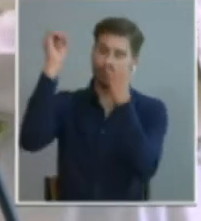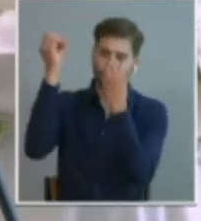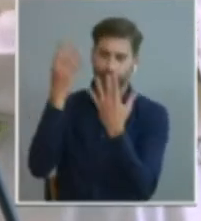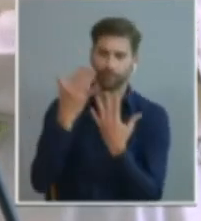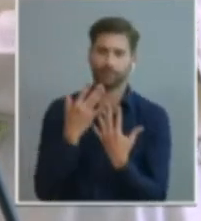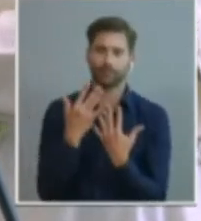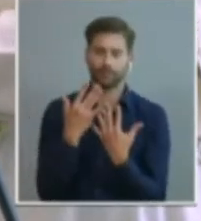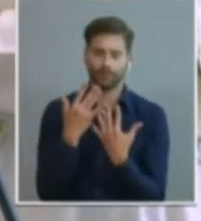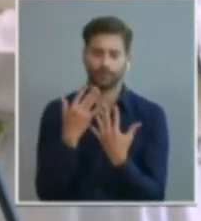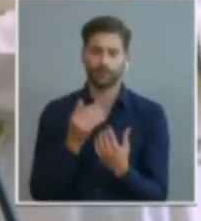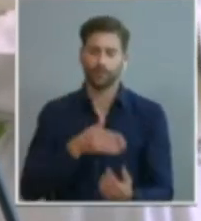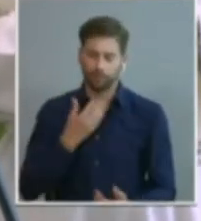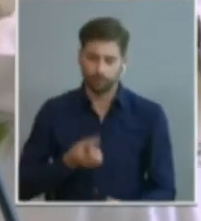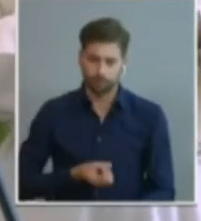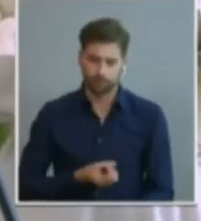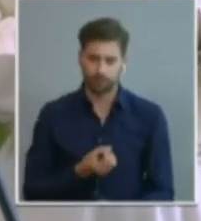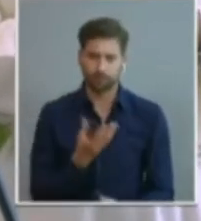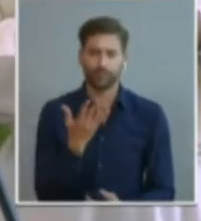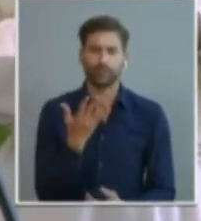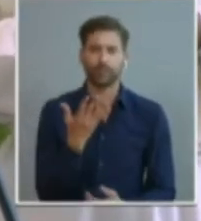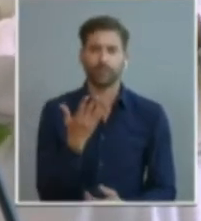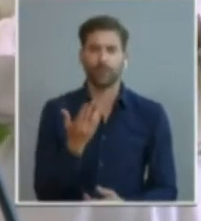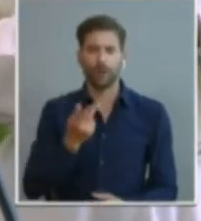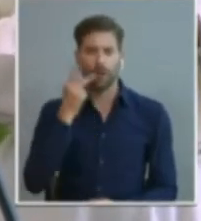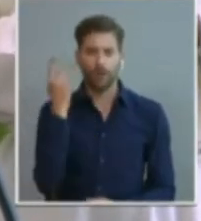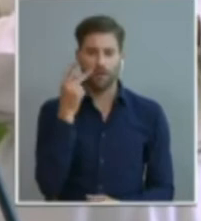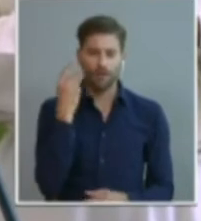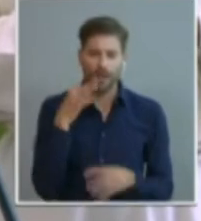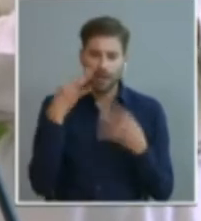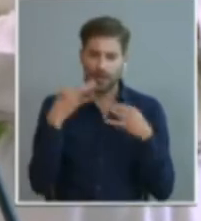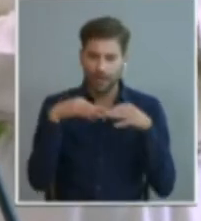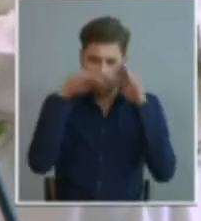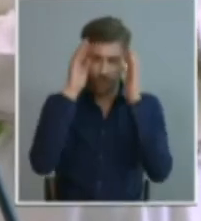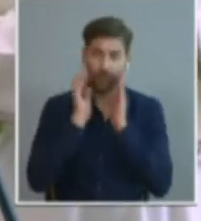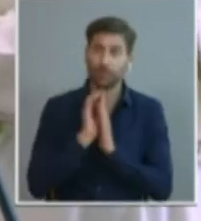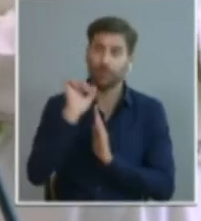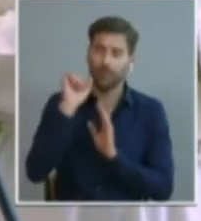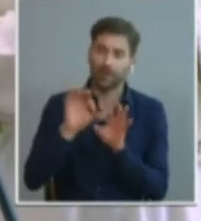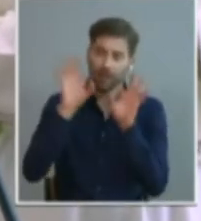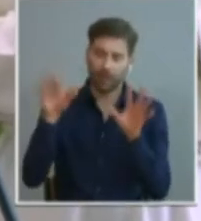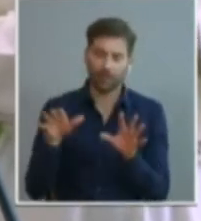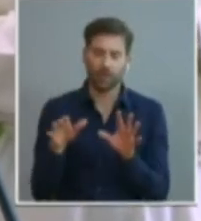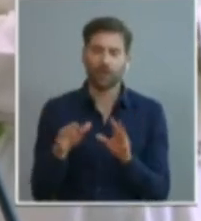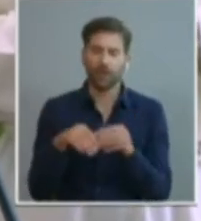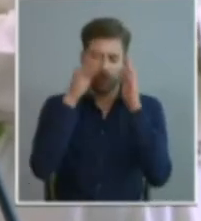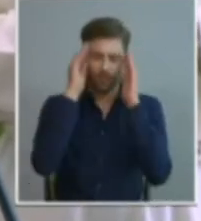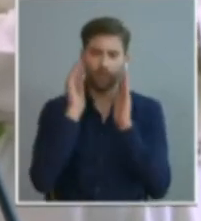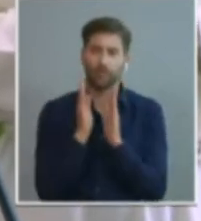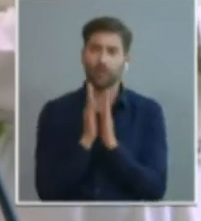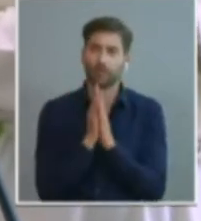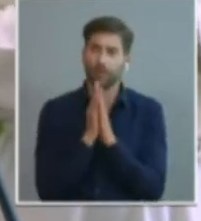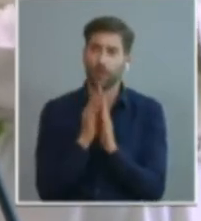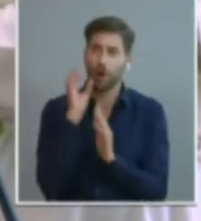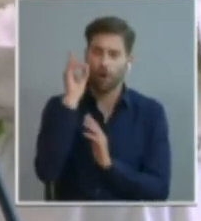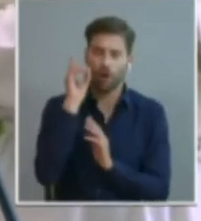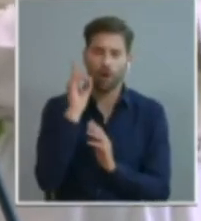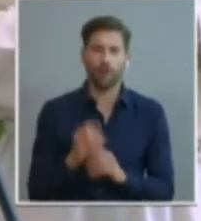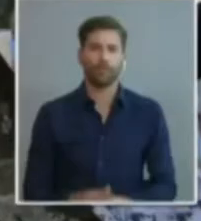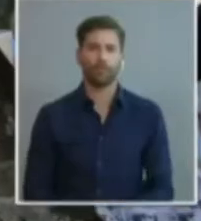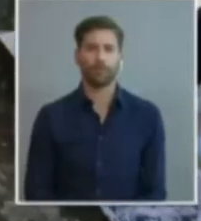humildade, à imitação da vida simples da Virgem Mãe, oremos por intercessão da Virgem